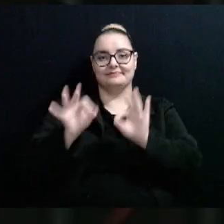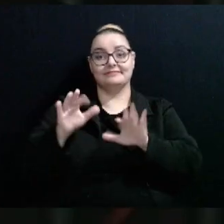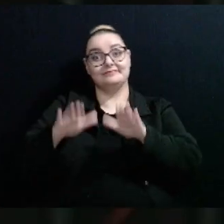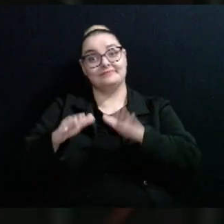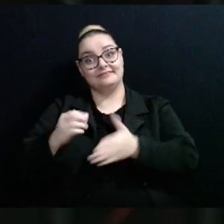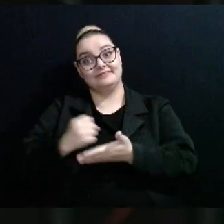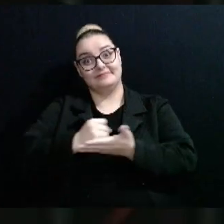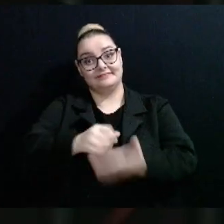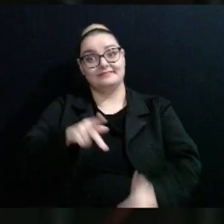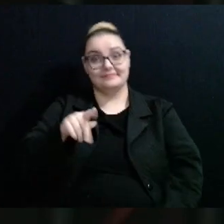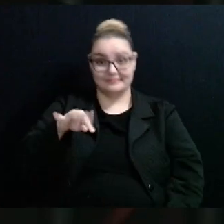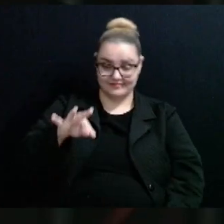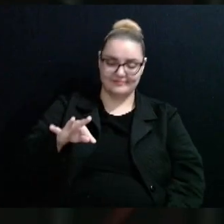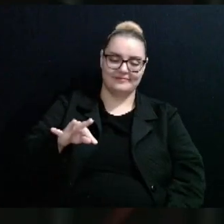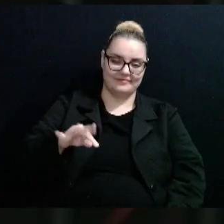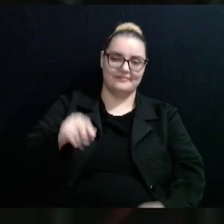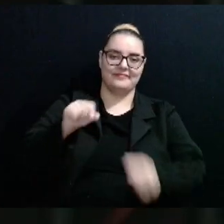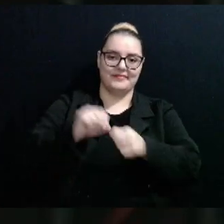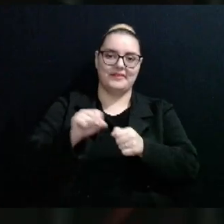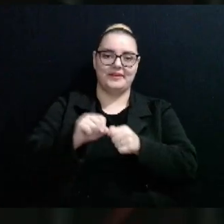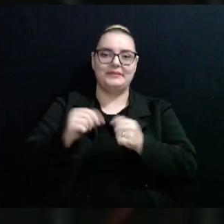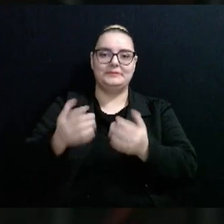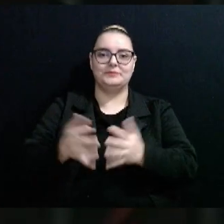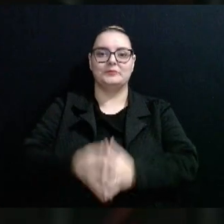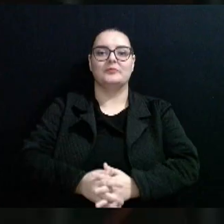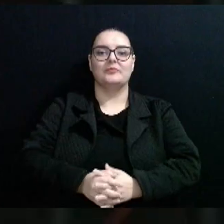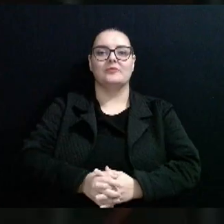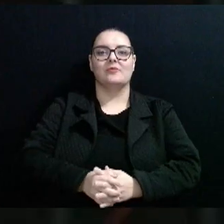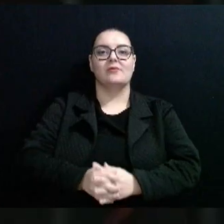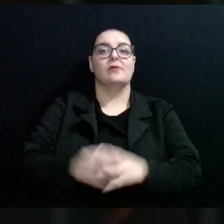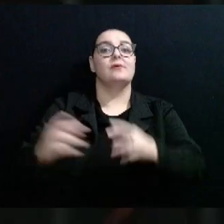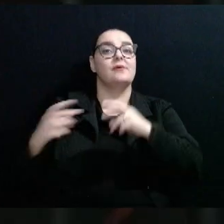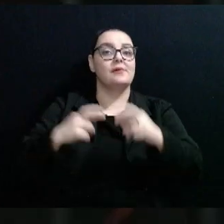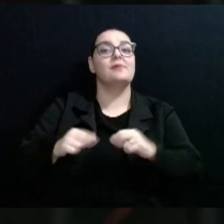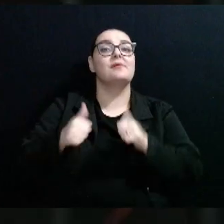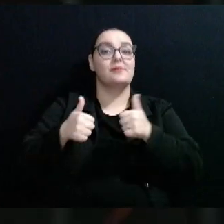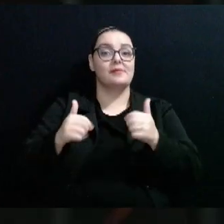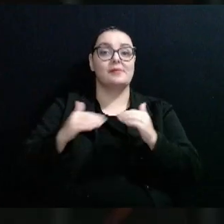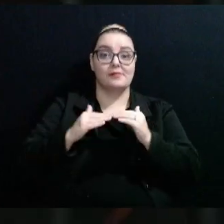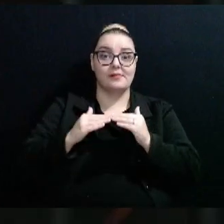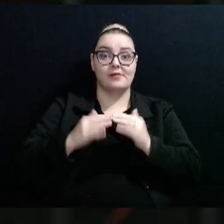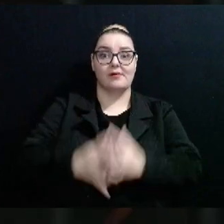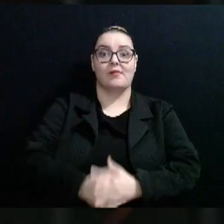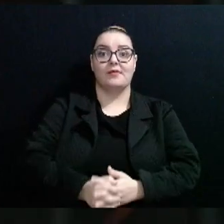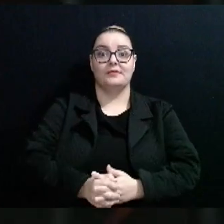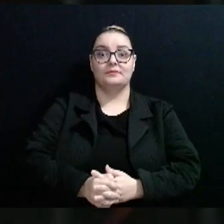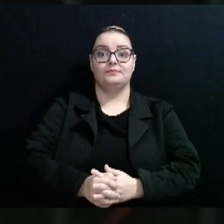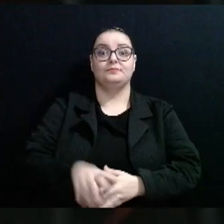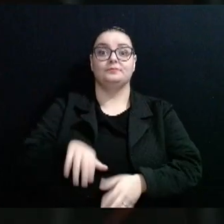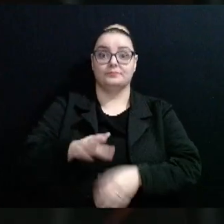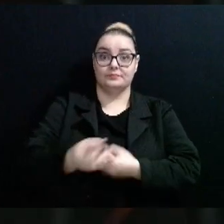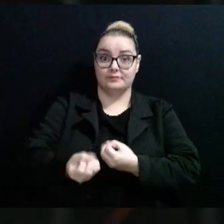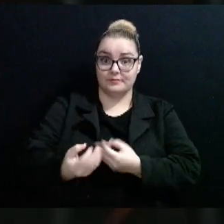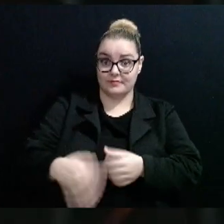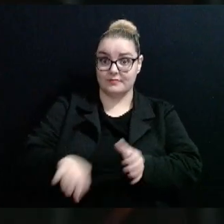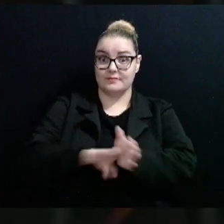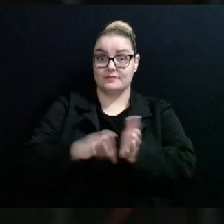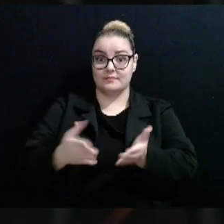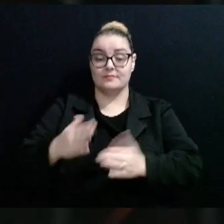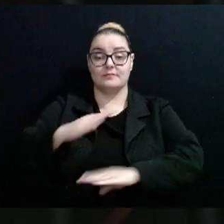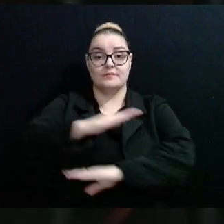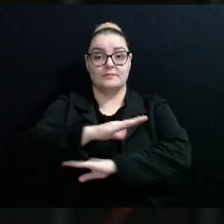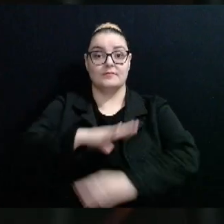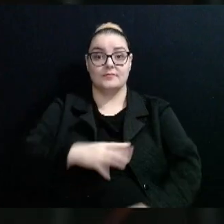pet para fazer aí essa avaliação. Combinado? Mais informação chegando para você. A Câmara de Campinas